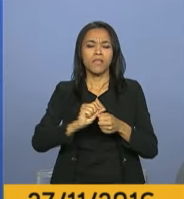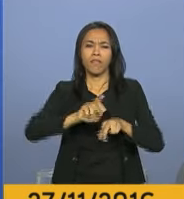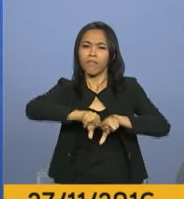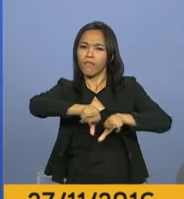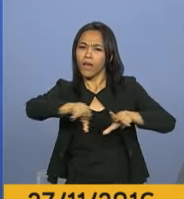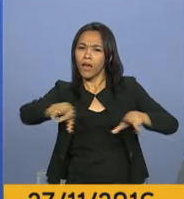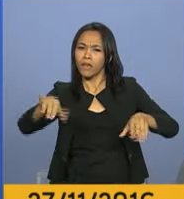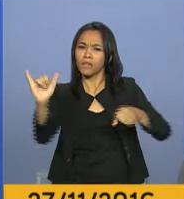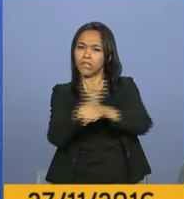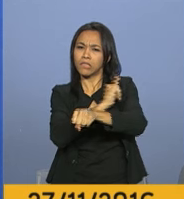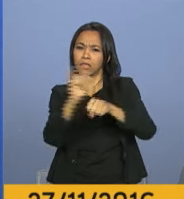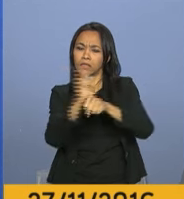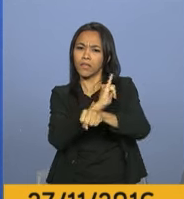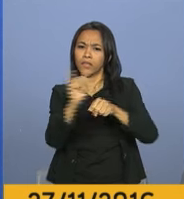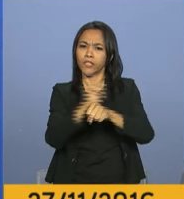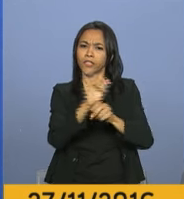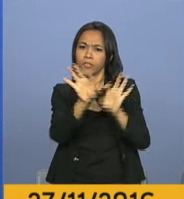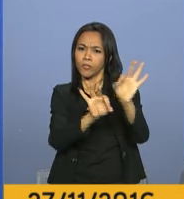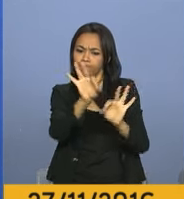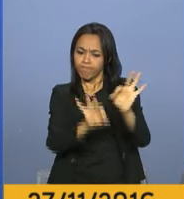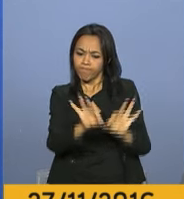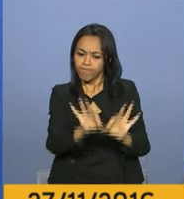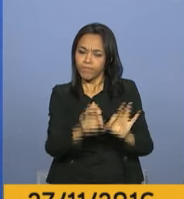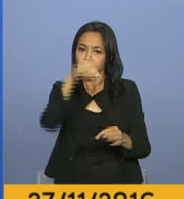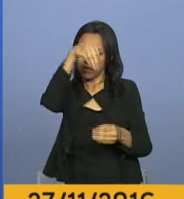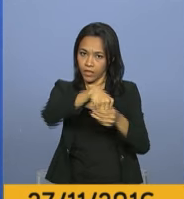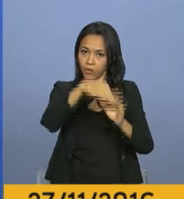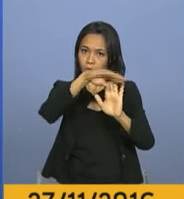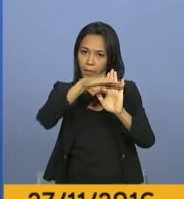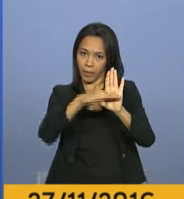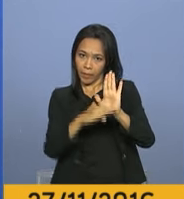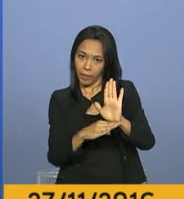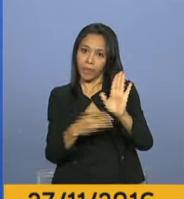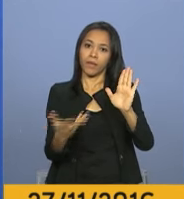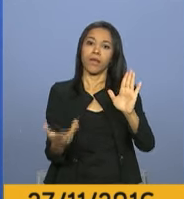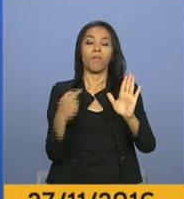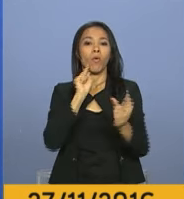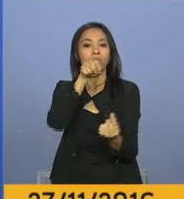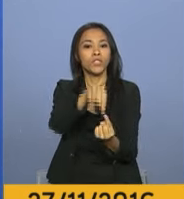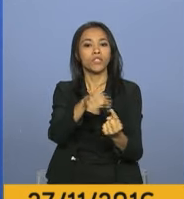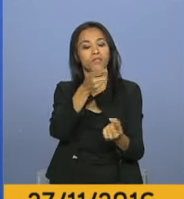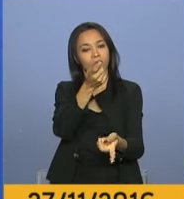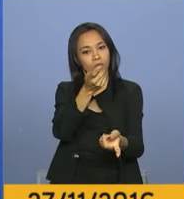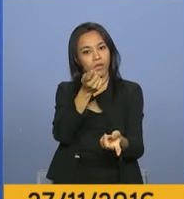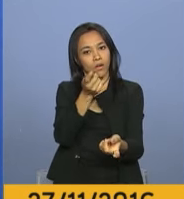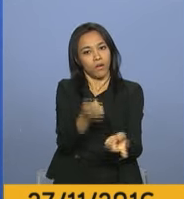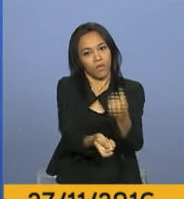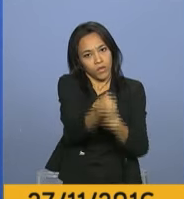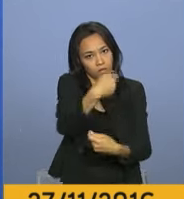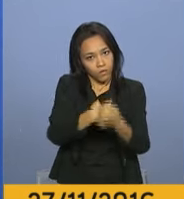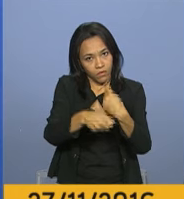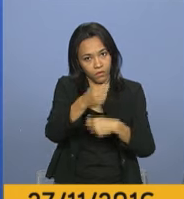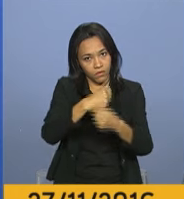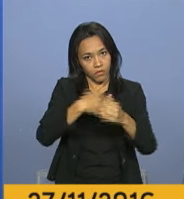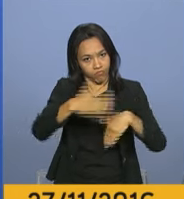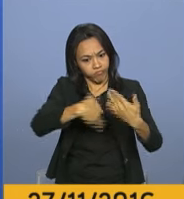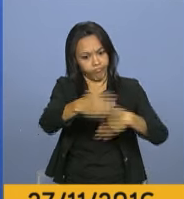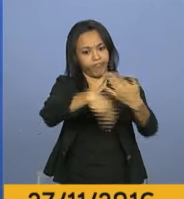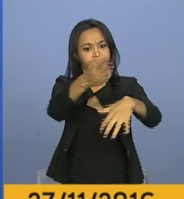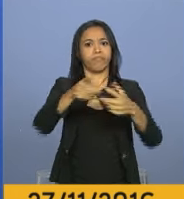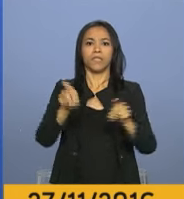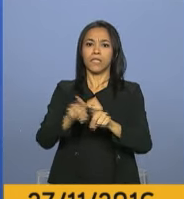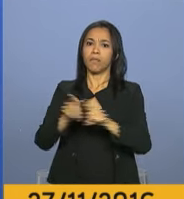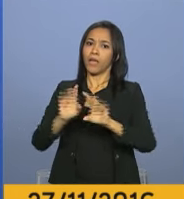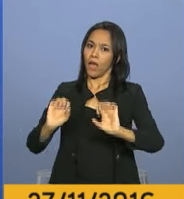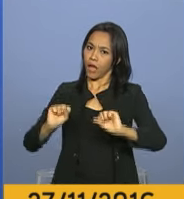estamos praticando, para obter o crescimento econômico e, em consequência, especialmente, a retomada